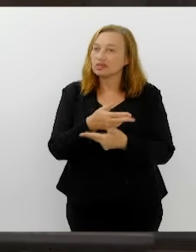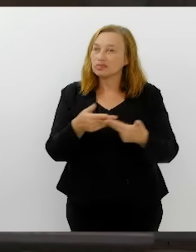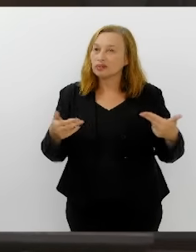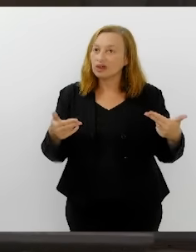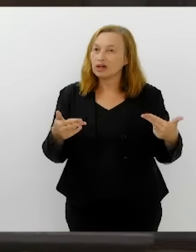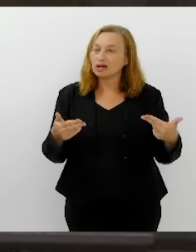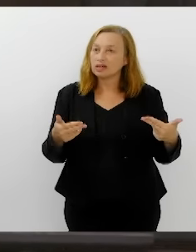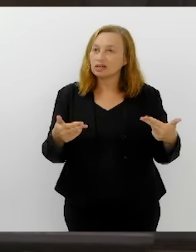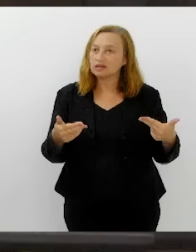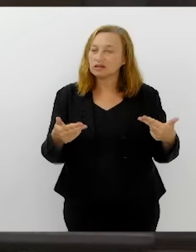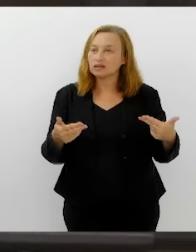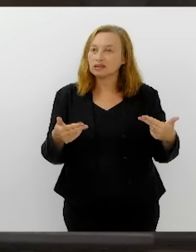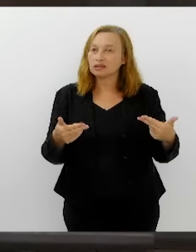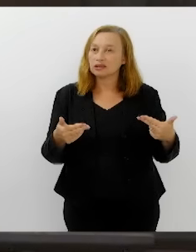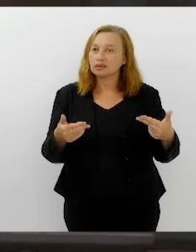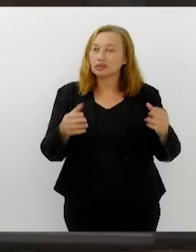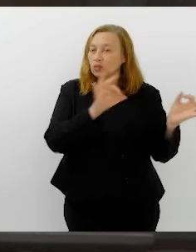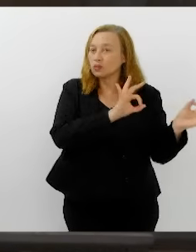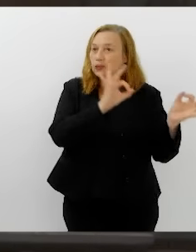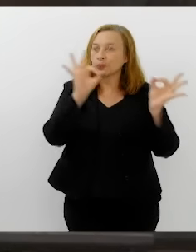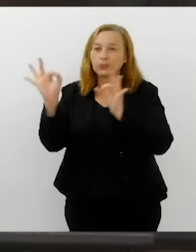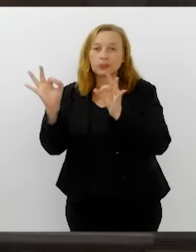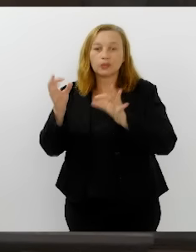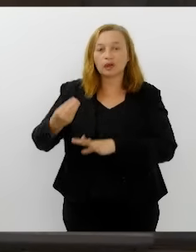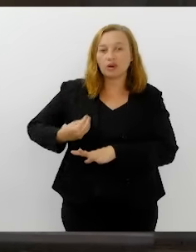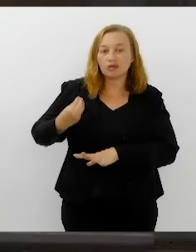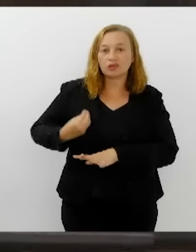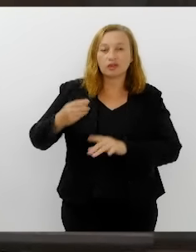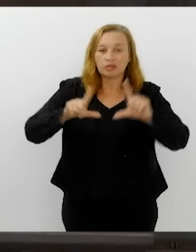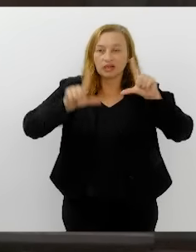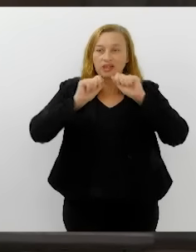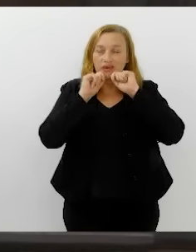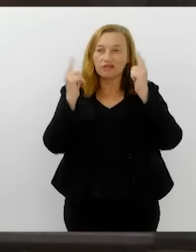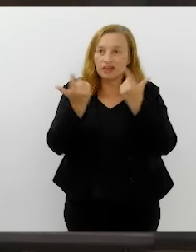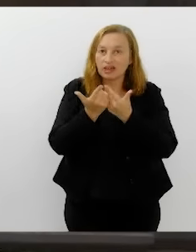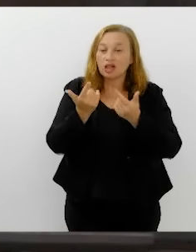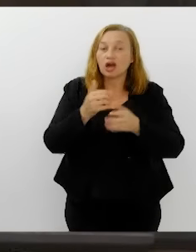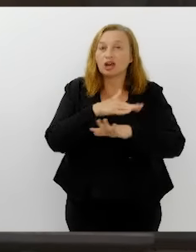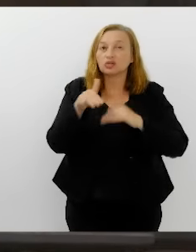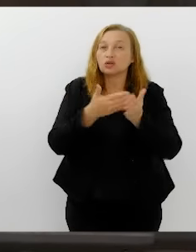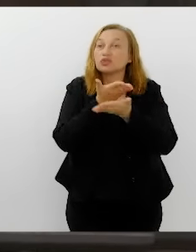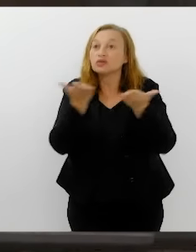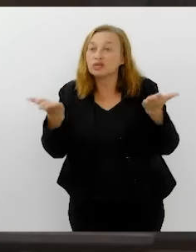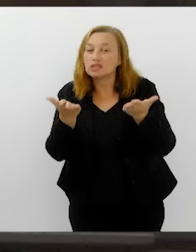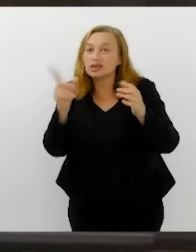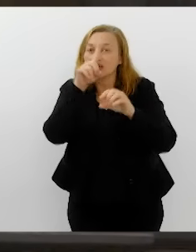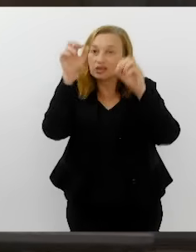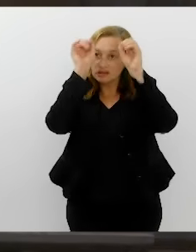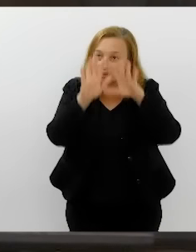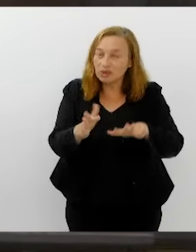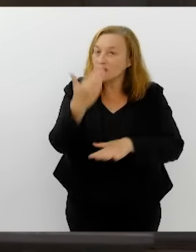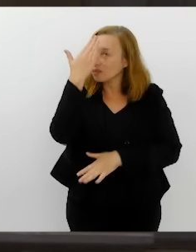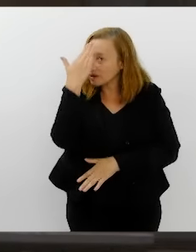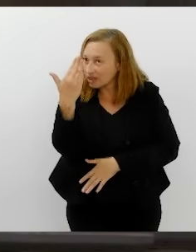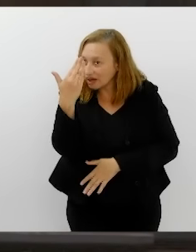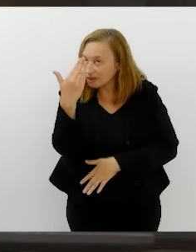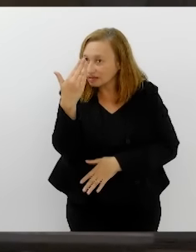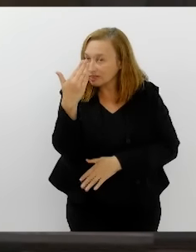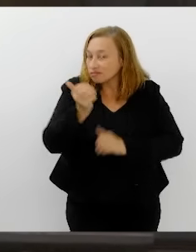nos assistindo ao vivo agora pela TV Alerj, a todos que nos assistem, que Deus os abençoe. Muito obrigado por